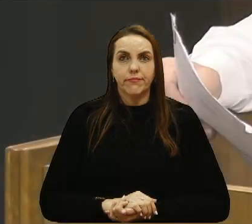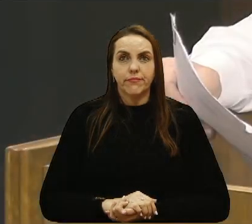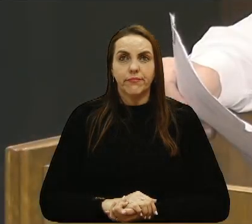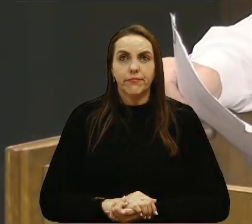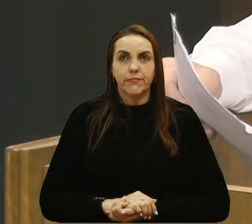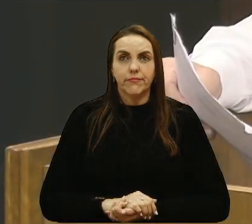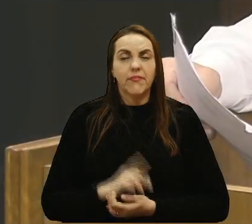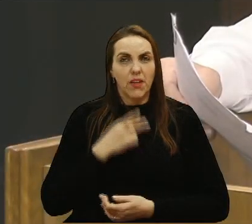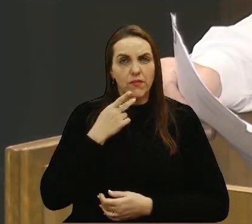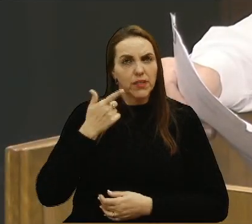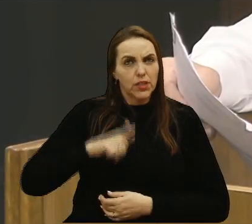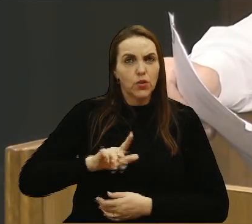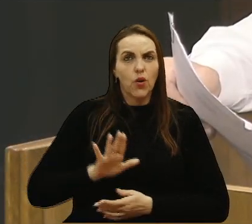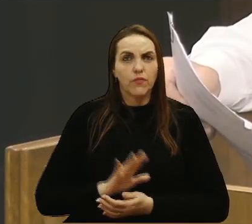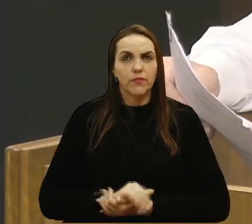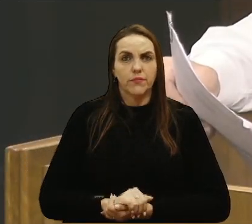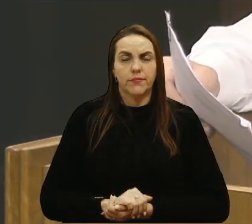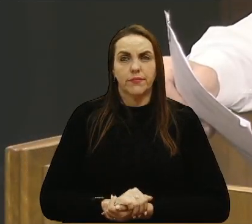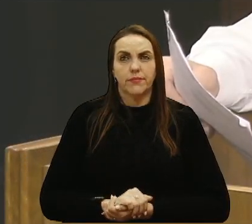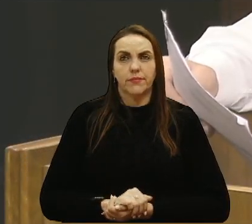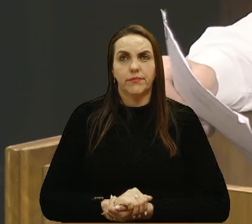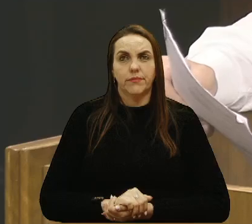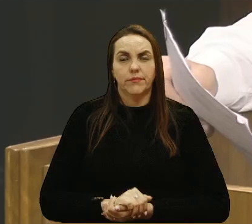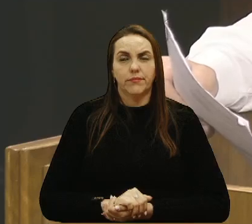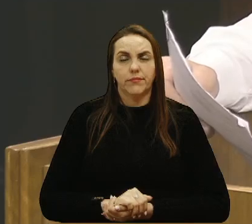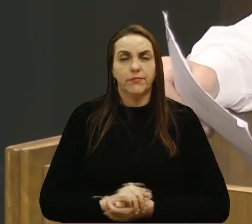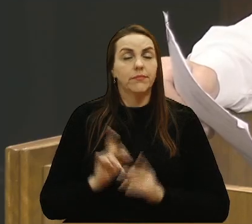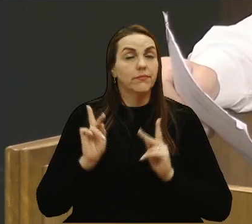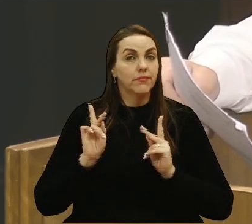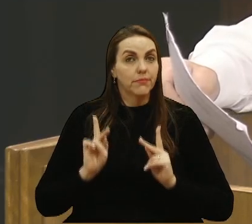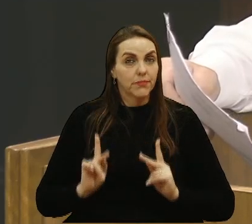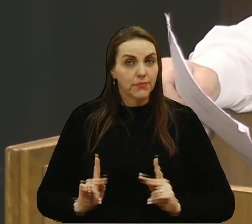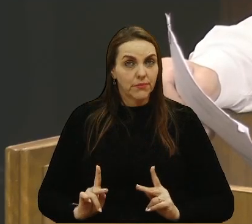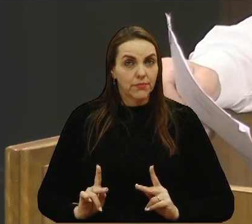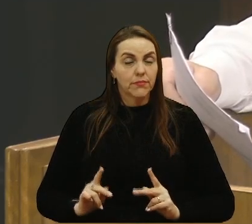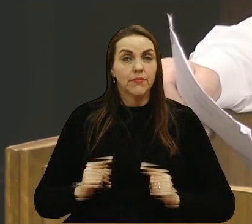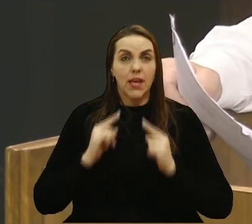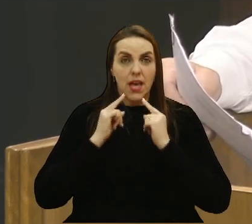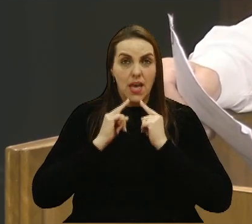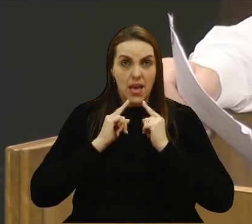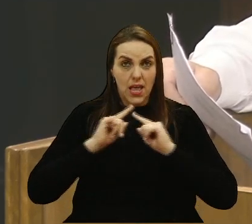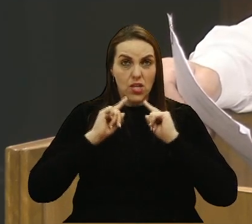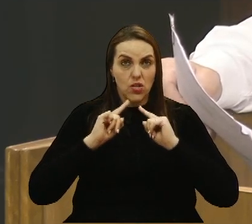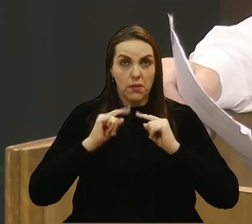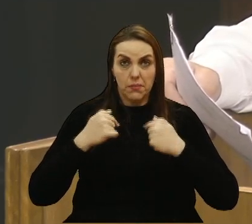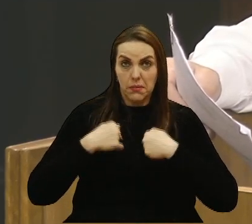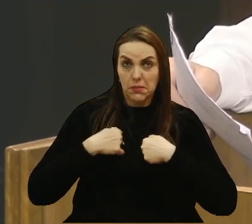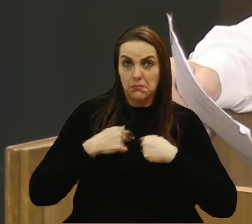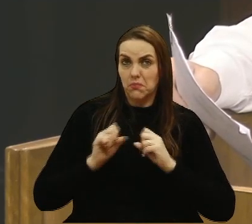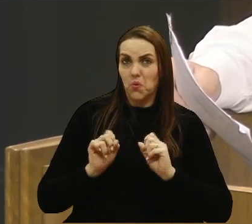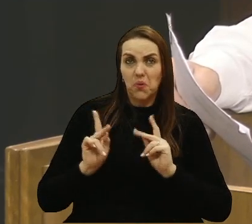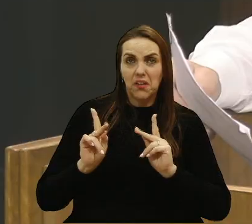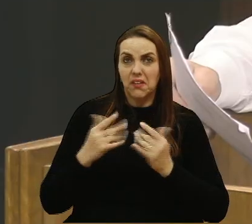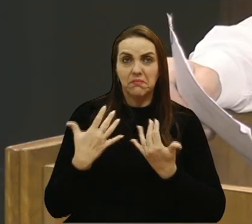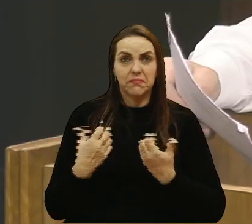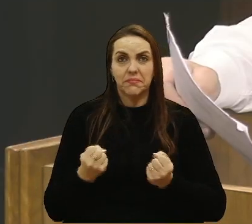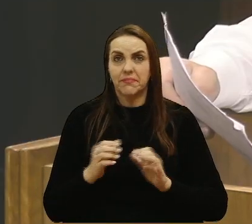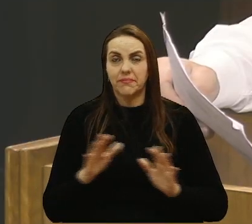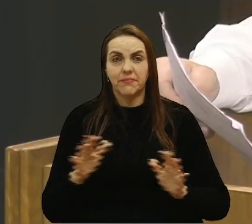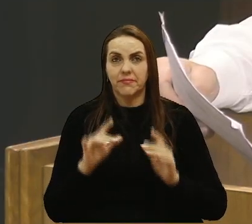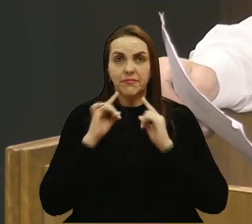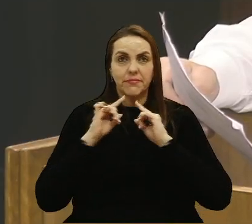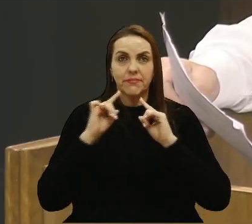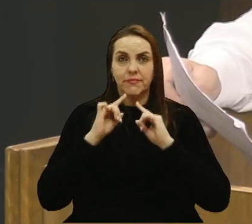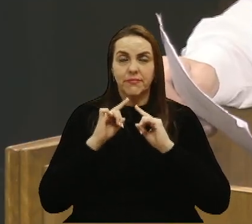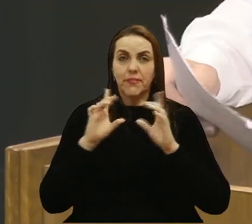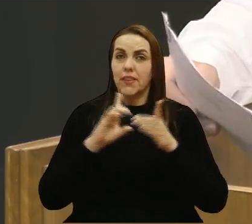E aqui eu repito, se as pessoas vão me criticar, tudo bem, eu aceito a crítica. Eu aceito, nós